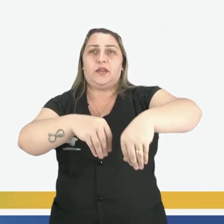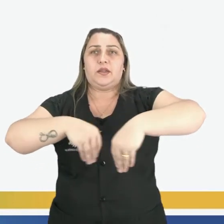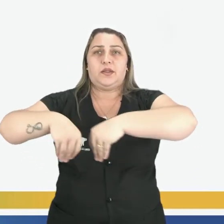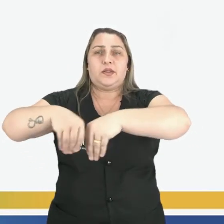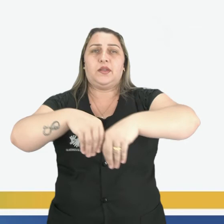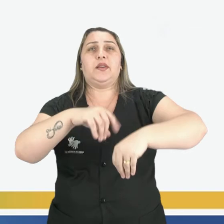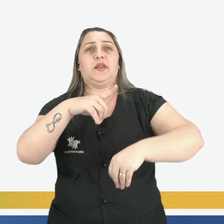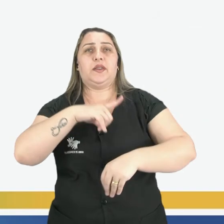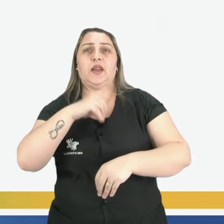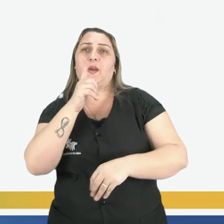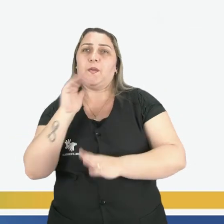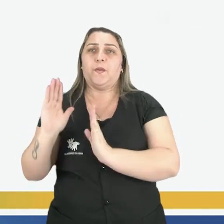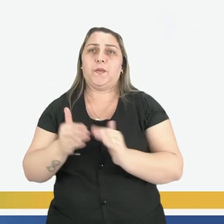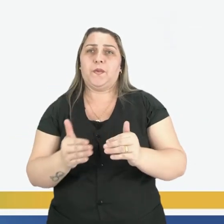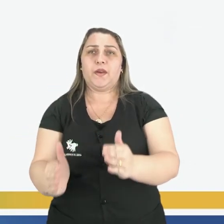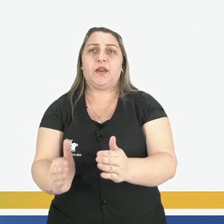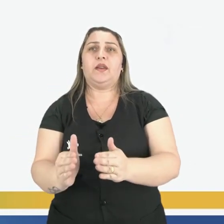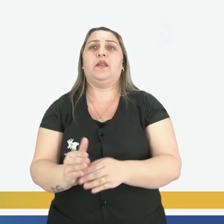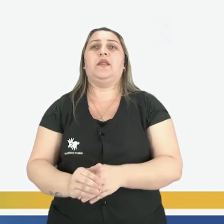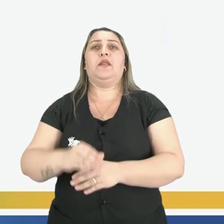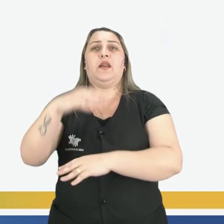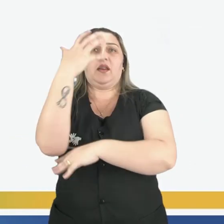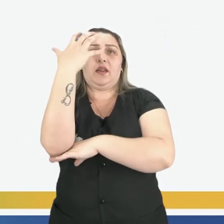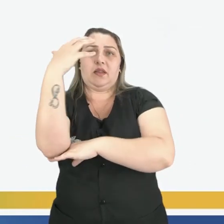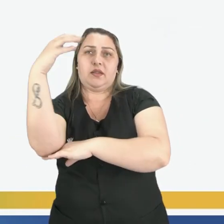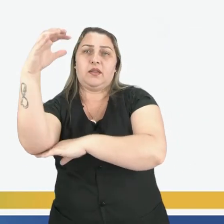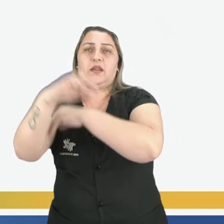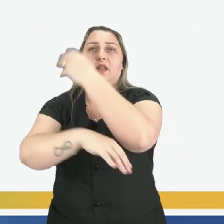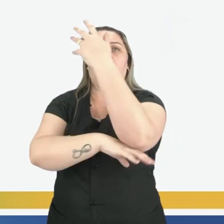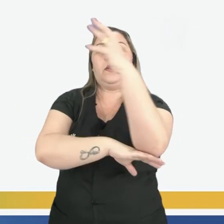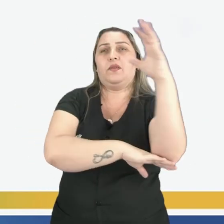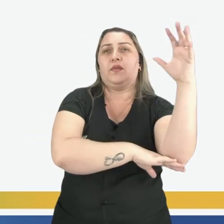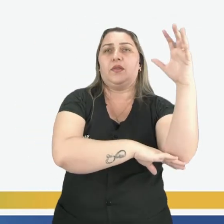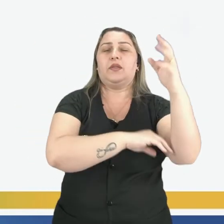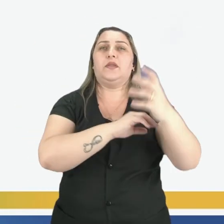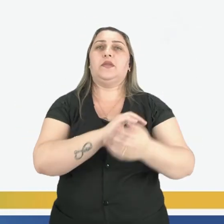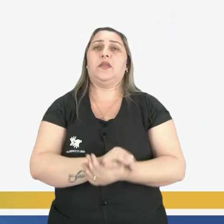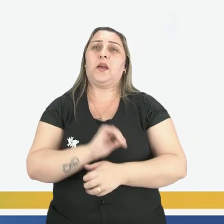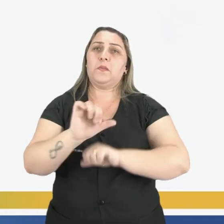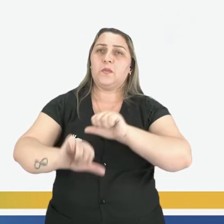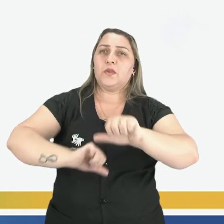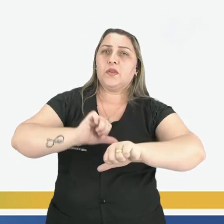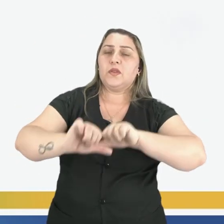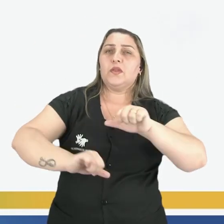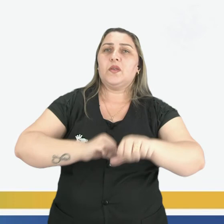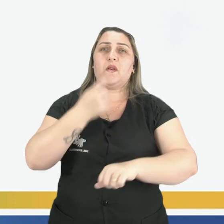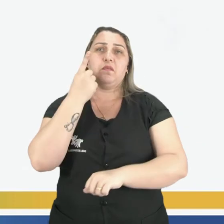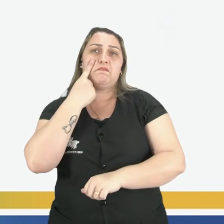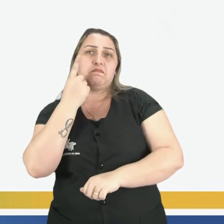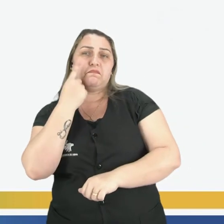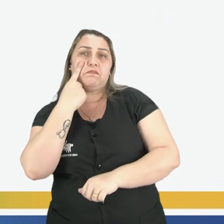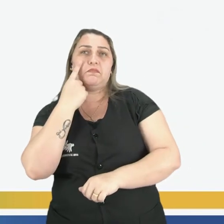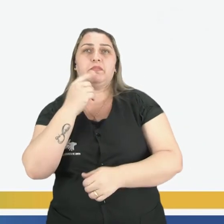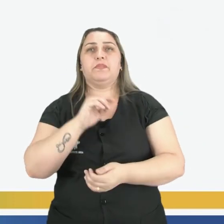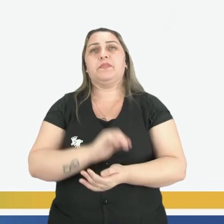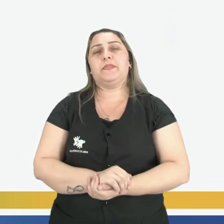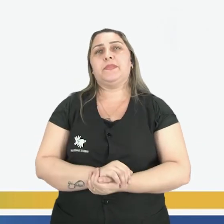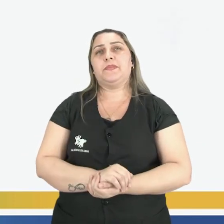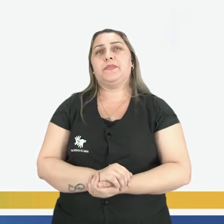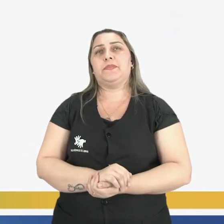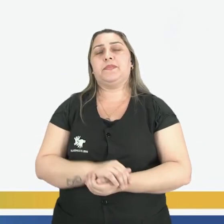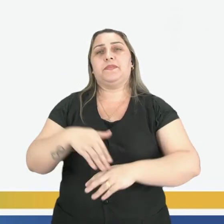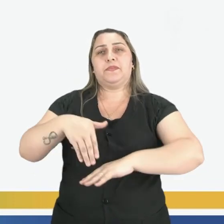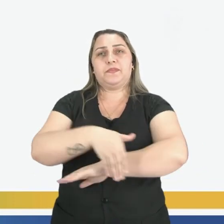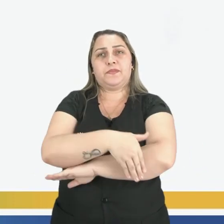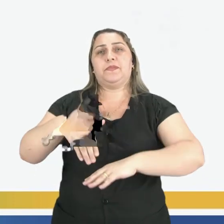terra, tem o rio, as árvores. Mas ela se modificou, veja como ficou. A estrada